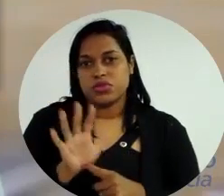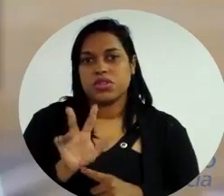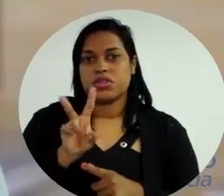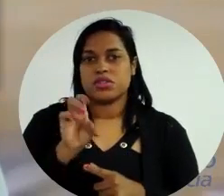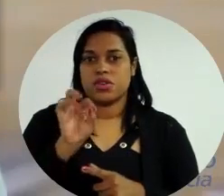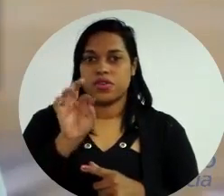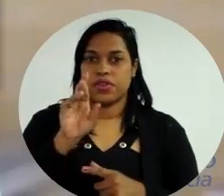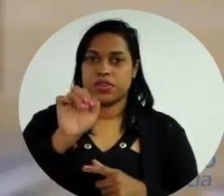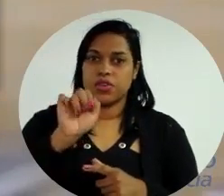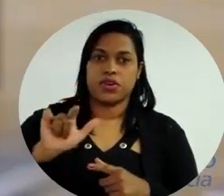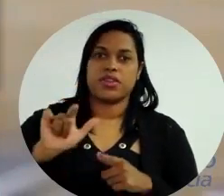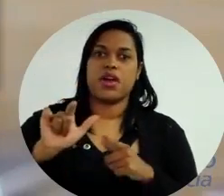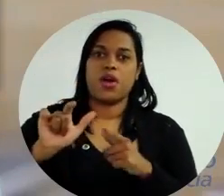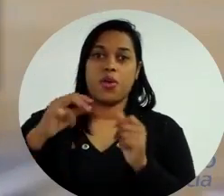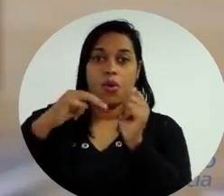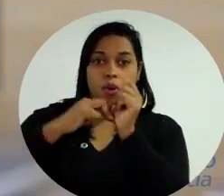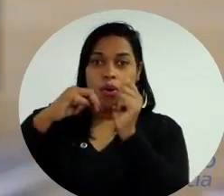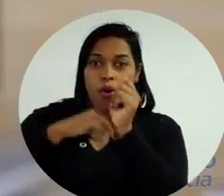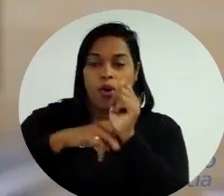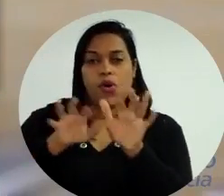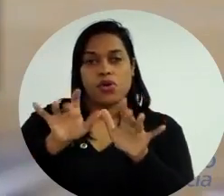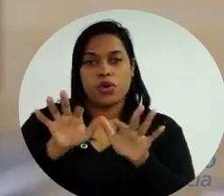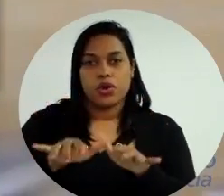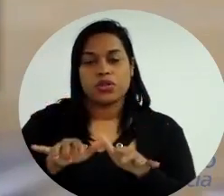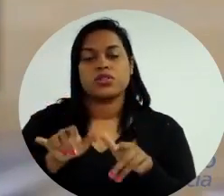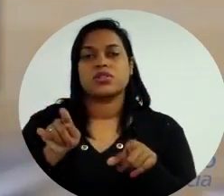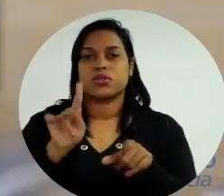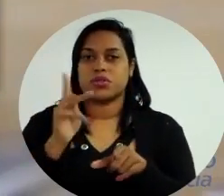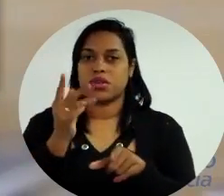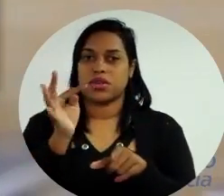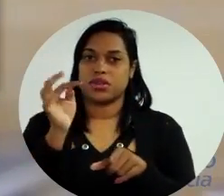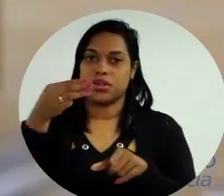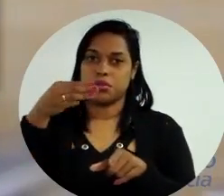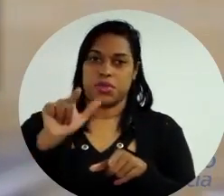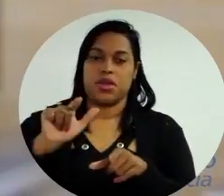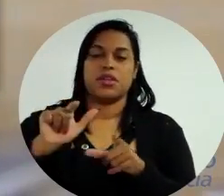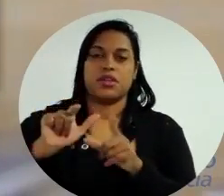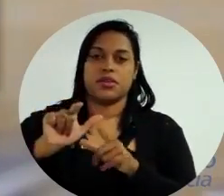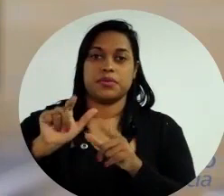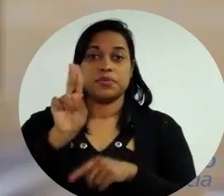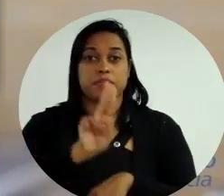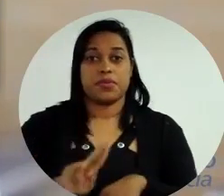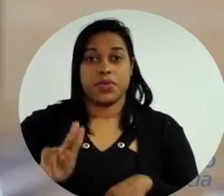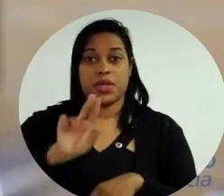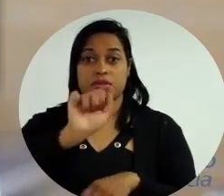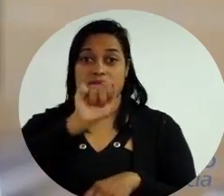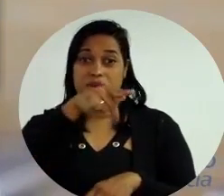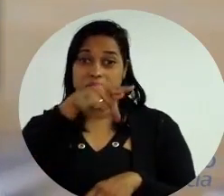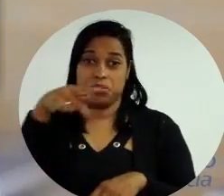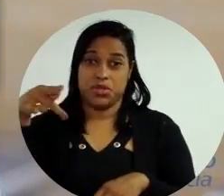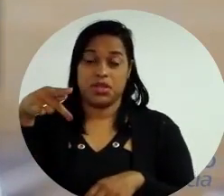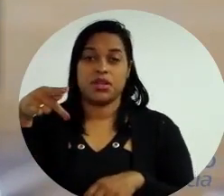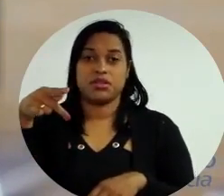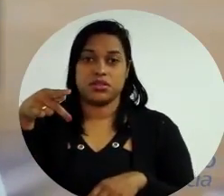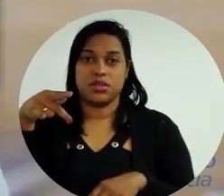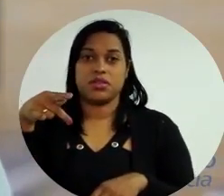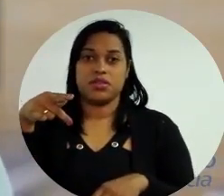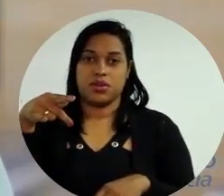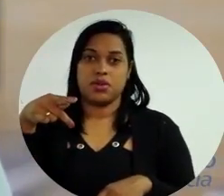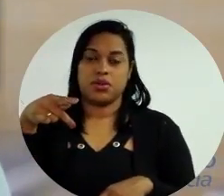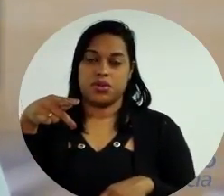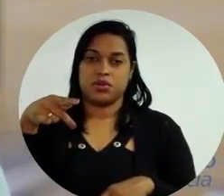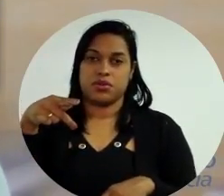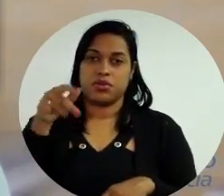vetorial digitando o código, feito seria no HTML. Vamos usar um aplicativo que nos vai